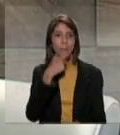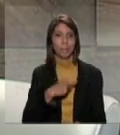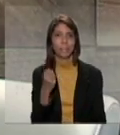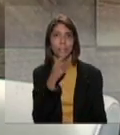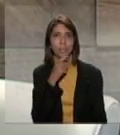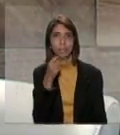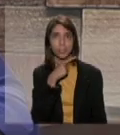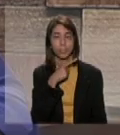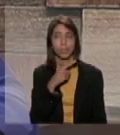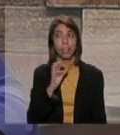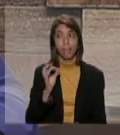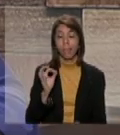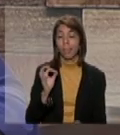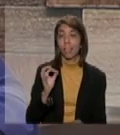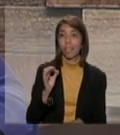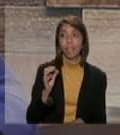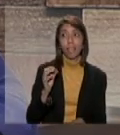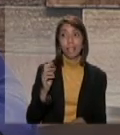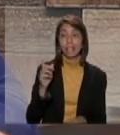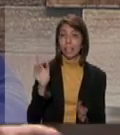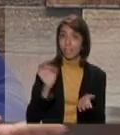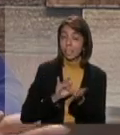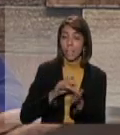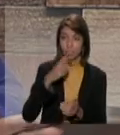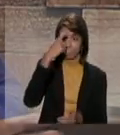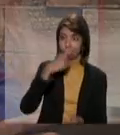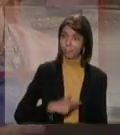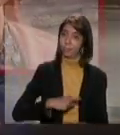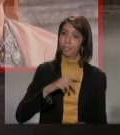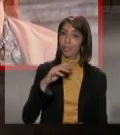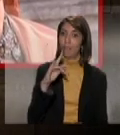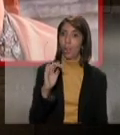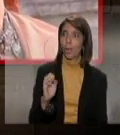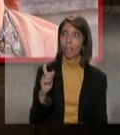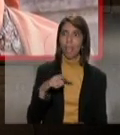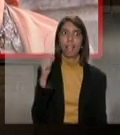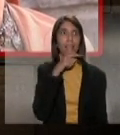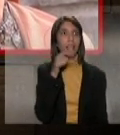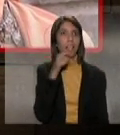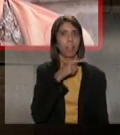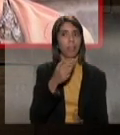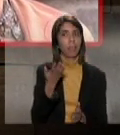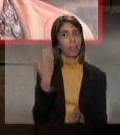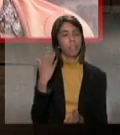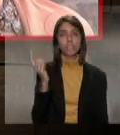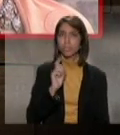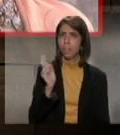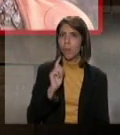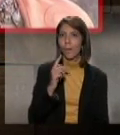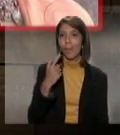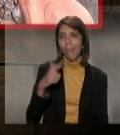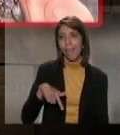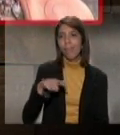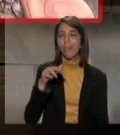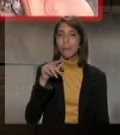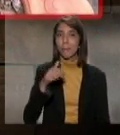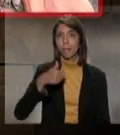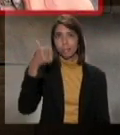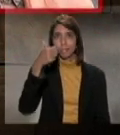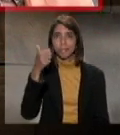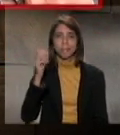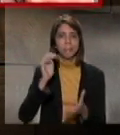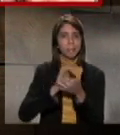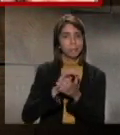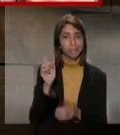Foi. Eu não sabia, né? Nem era um personagem cômico. A Nazira nem era tão cômica assim no começo. Ela era a irmã mais velha, que